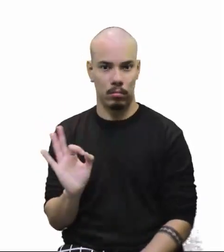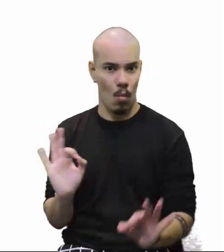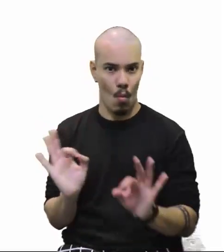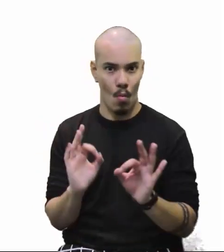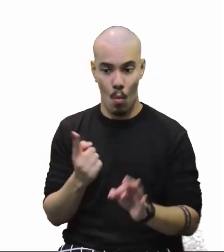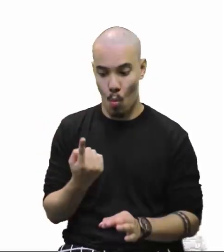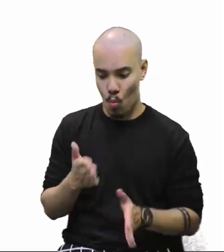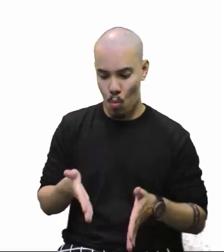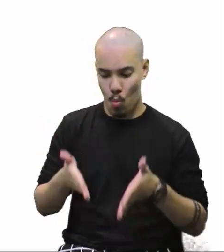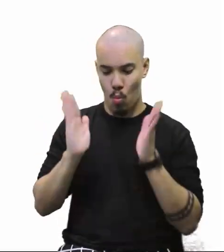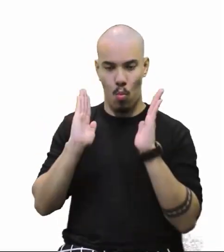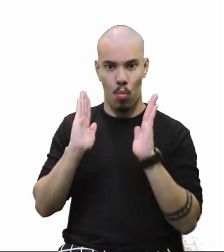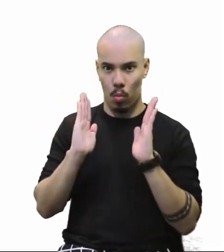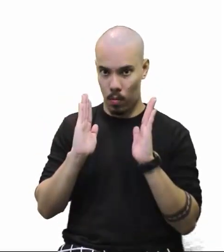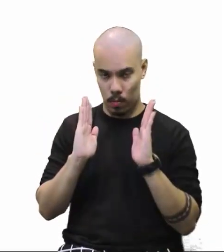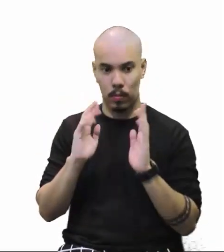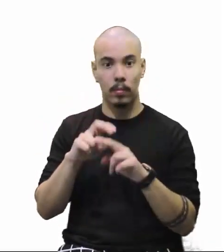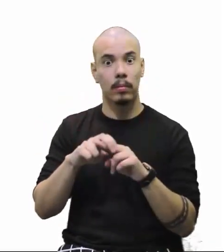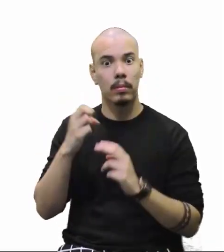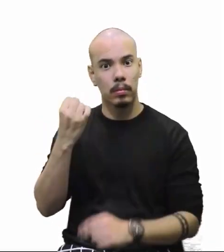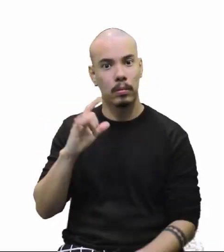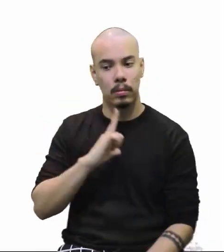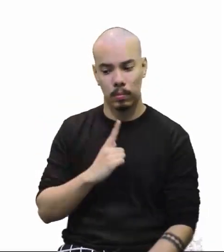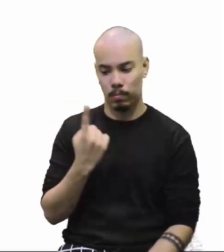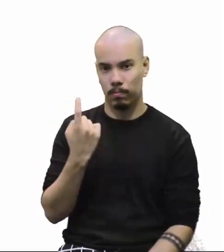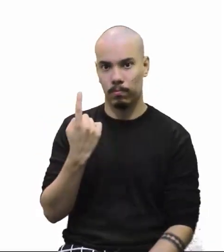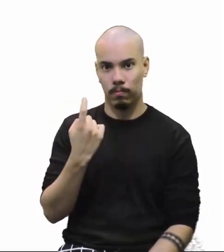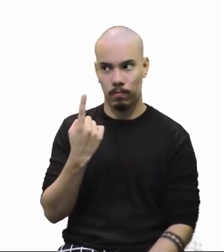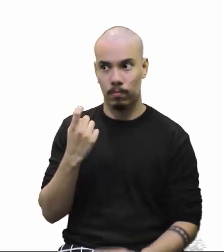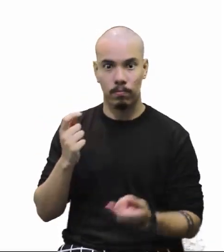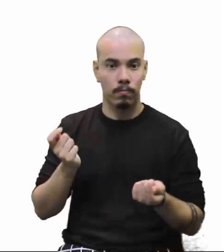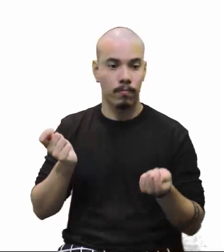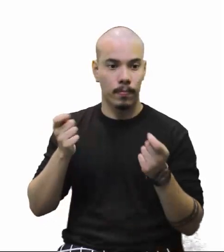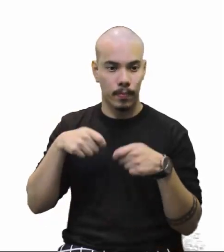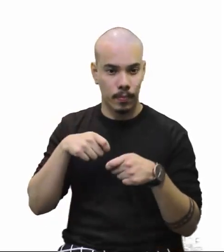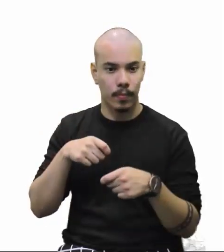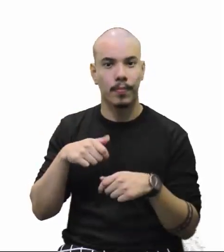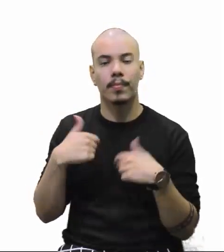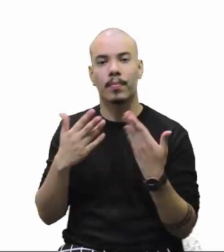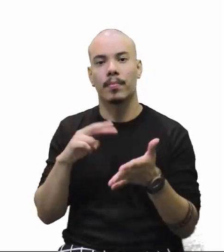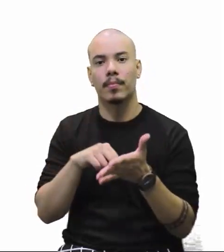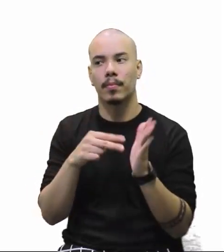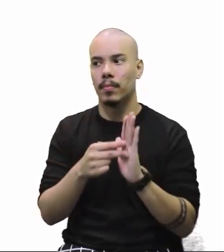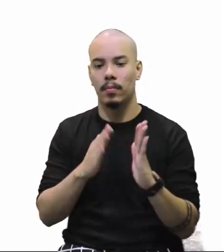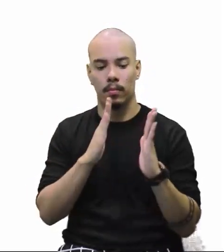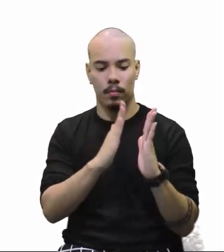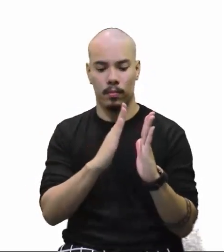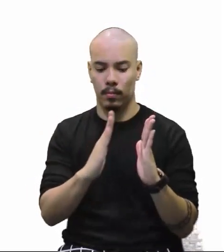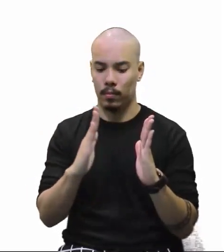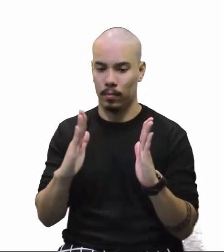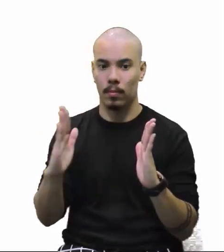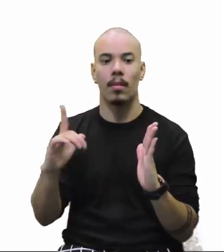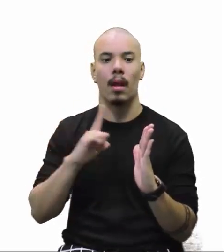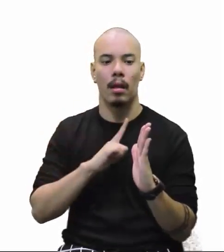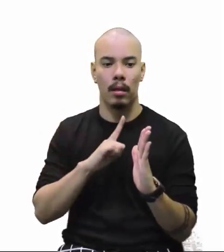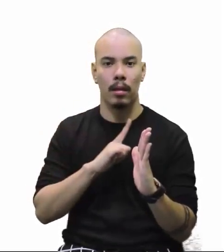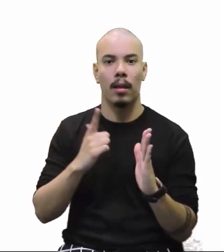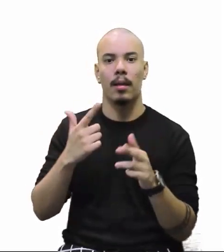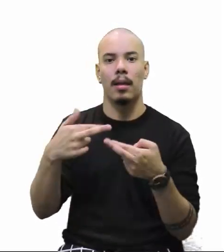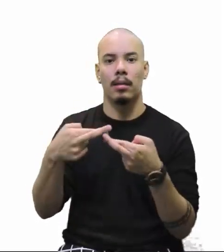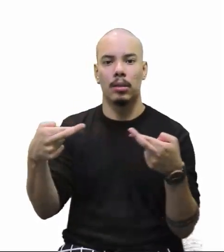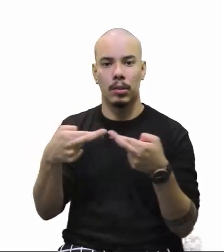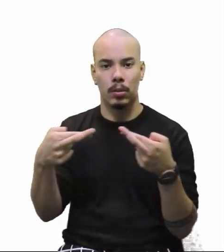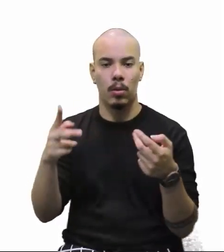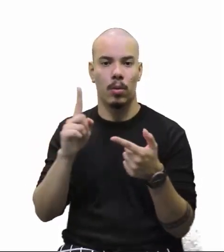diferentes, só tem um. Então, se é apenas um caminho, é em série. Aí você vai ter resistores,